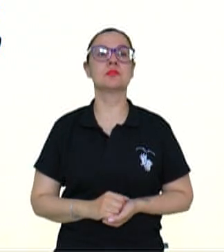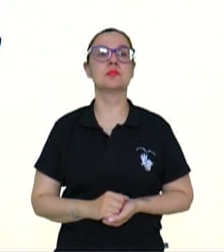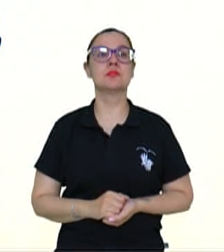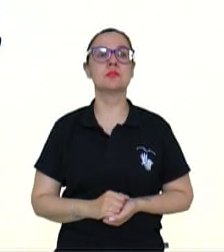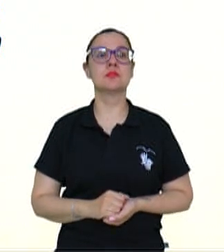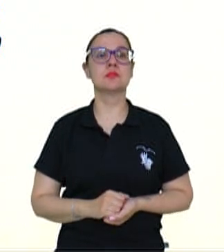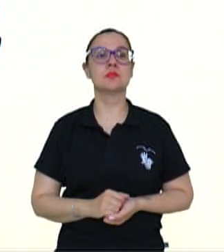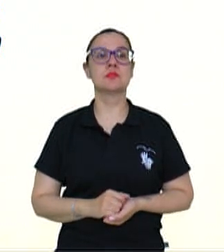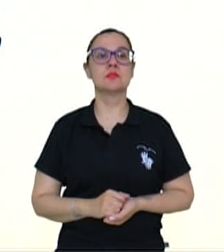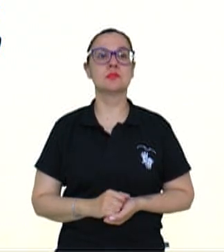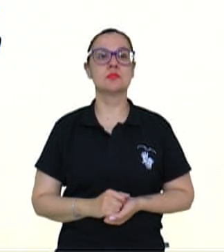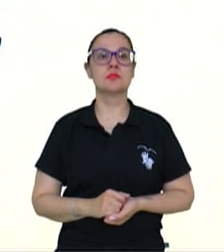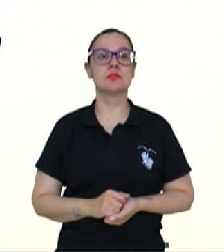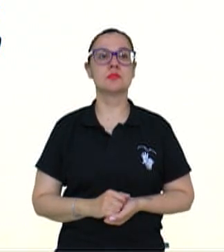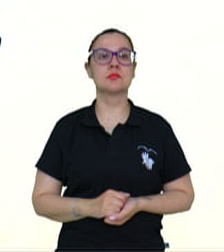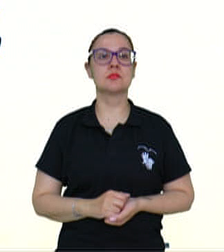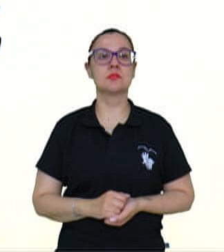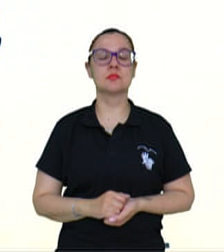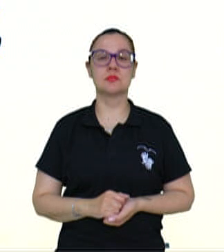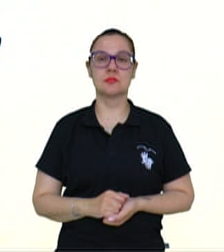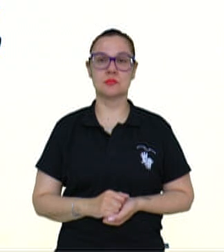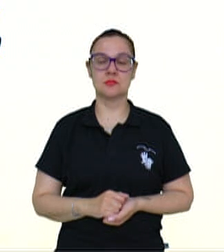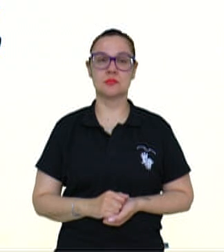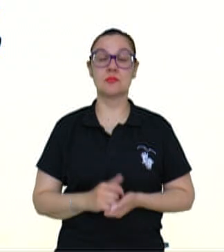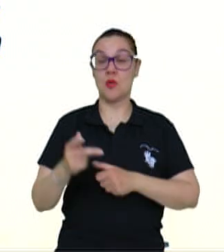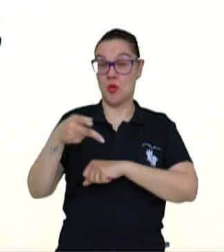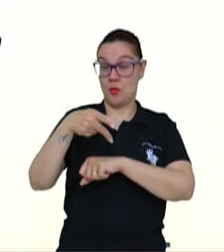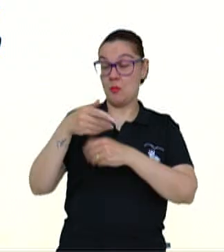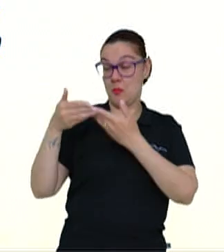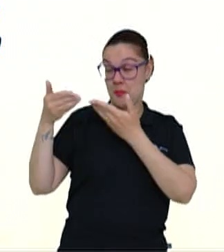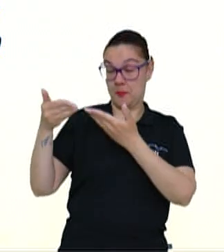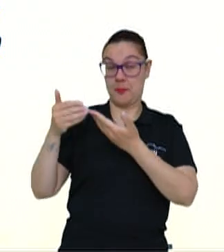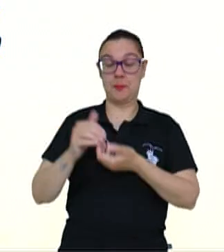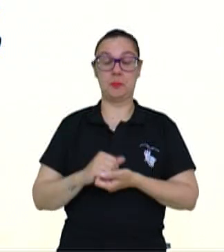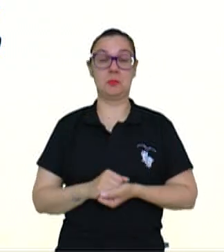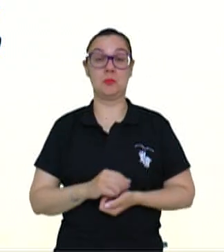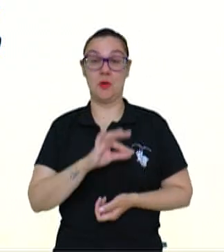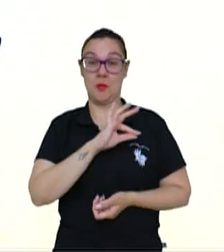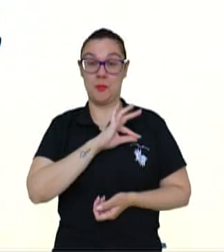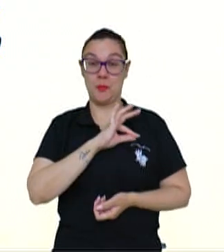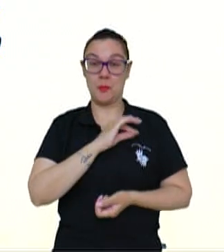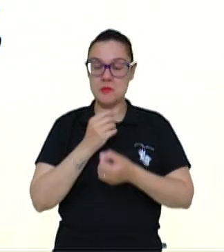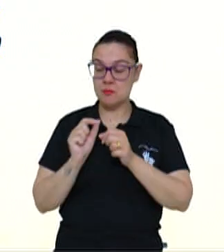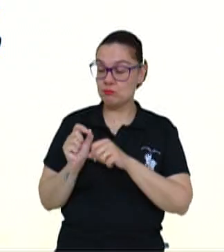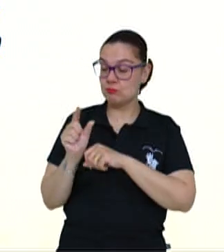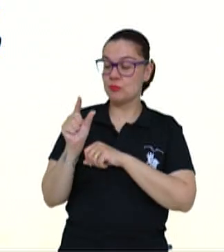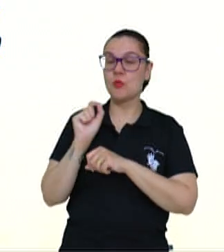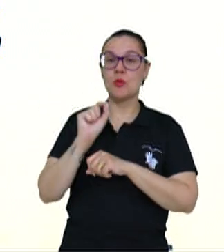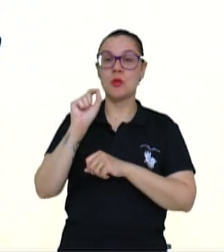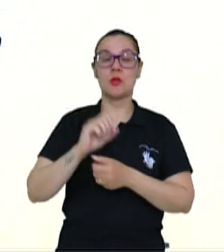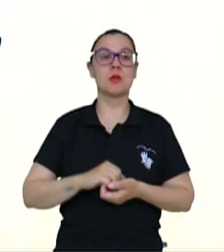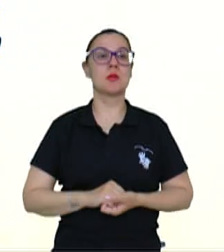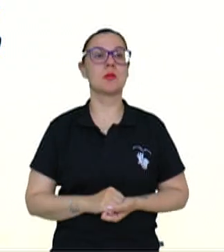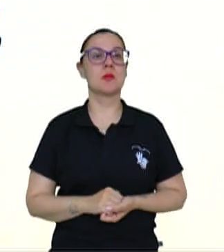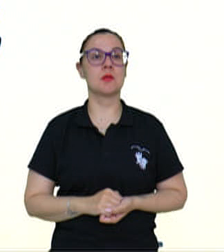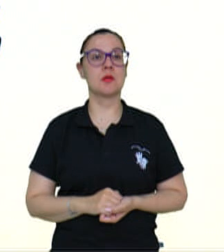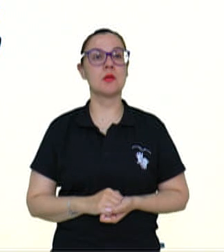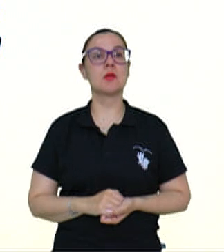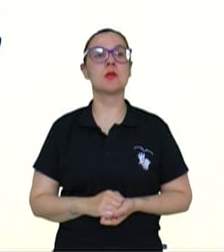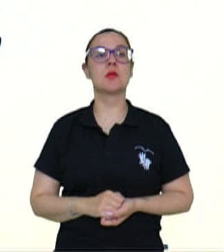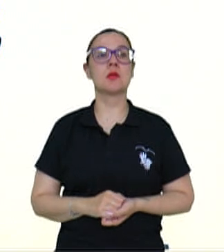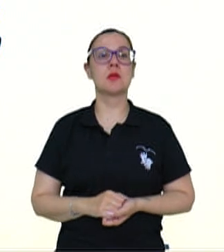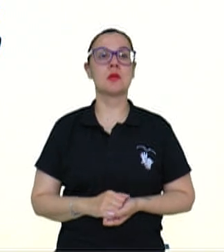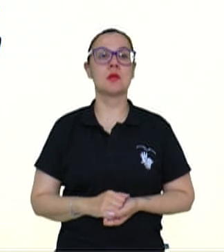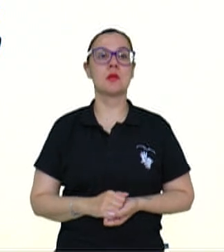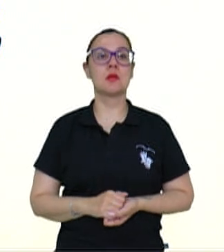publicação da Polícia Nacional de um país. Eles tuitaram o seguinte: se te rouba um beijo, entre